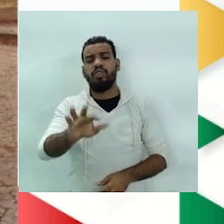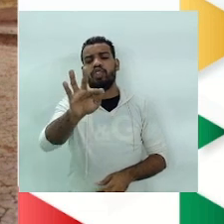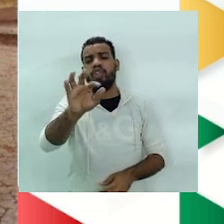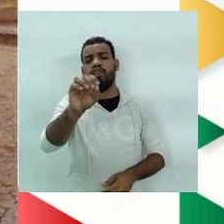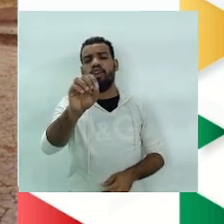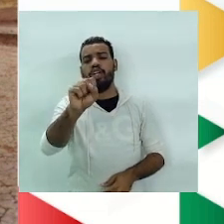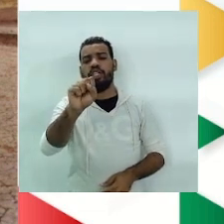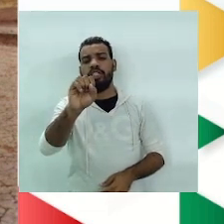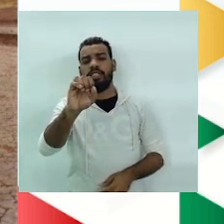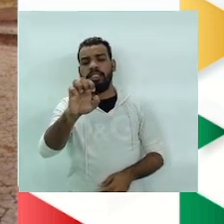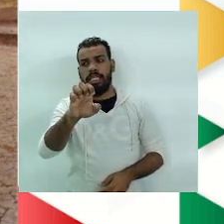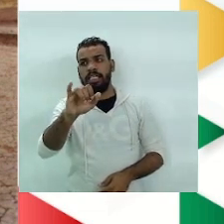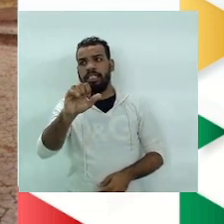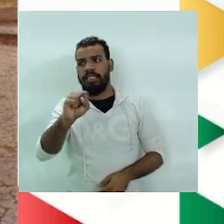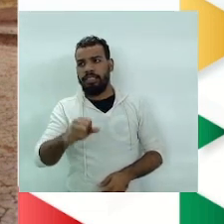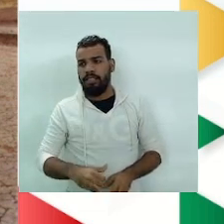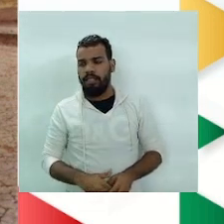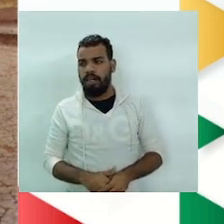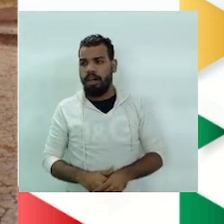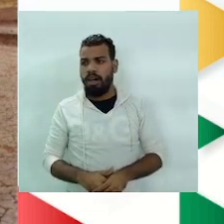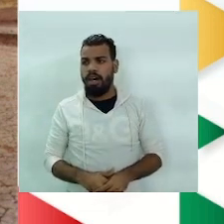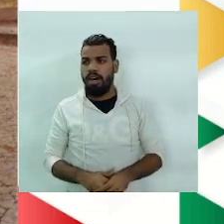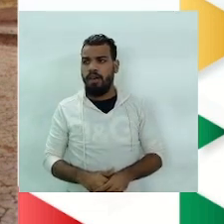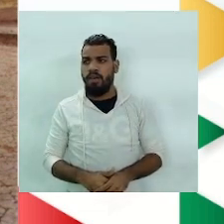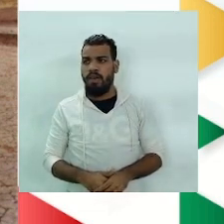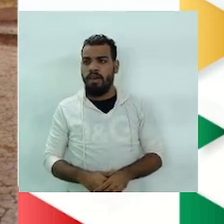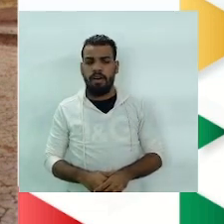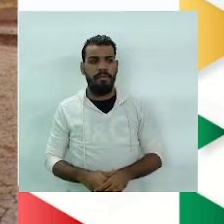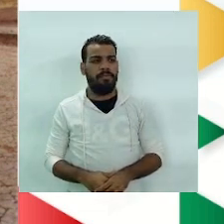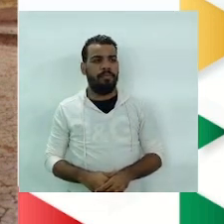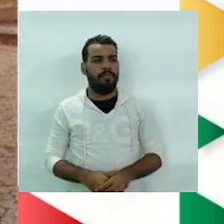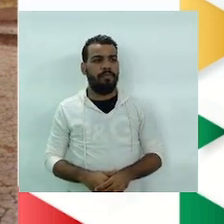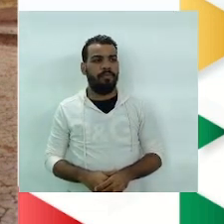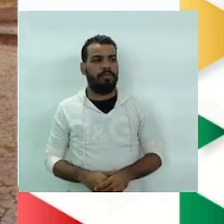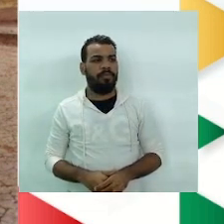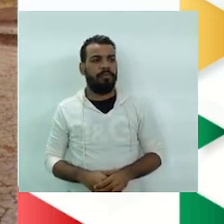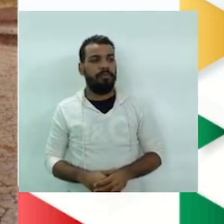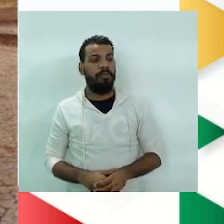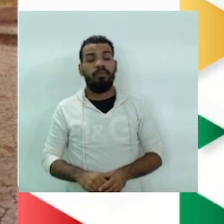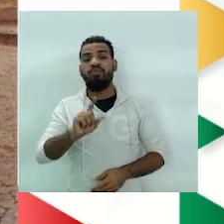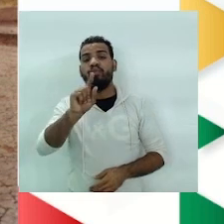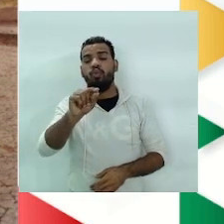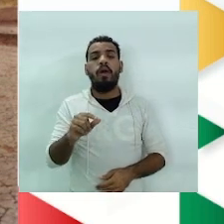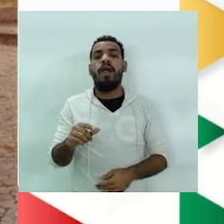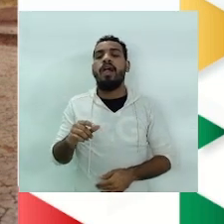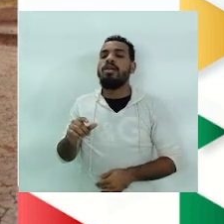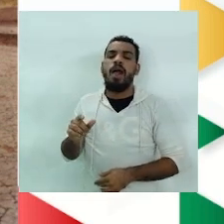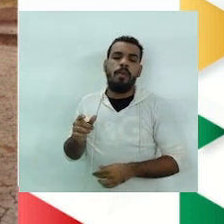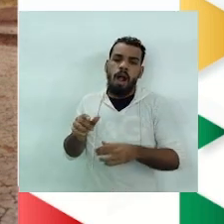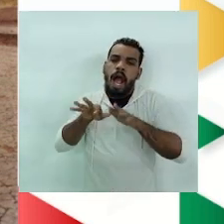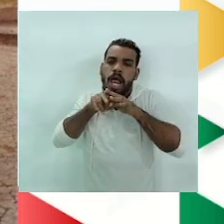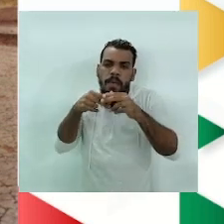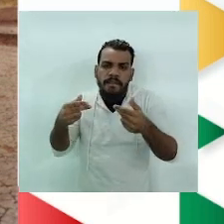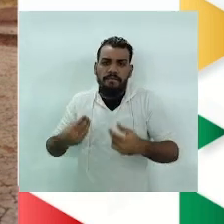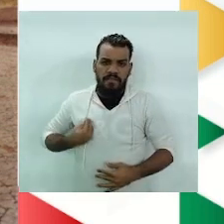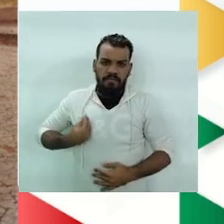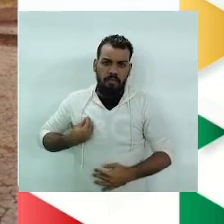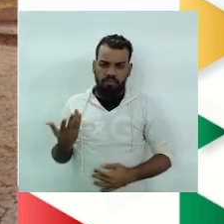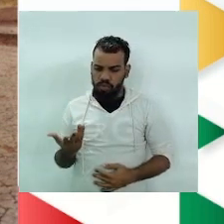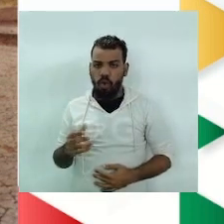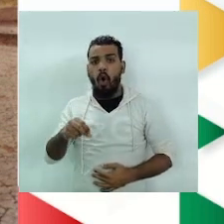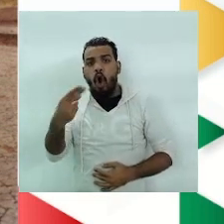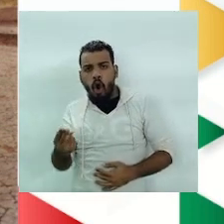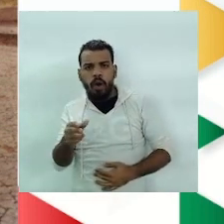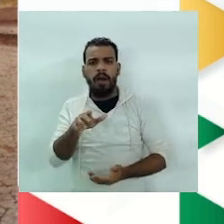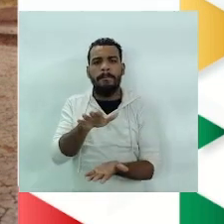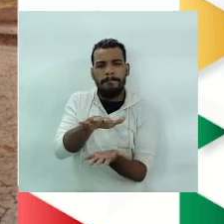fósseis, né? Então, os fósseis são restos de seres vivos ou vestígios da sua atividade, tais como pegadas,